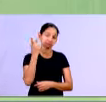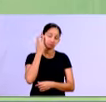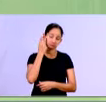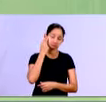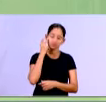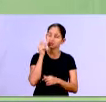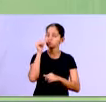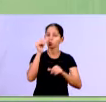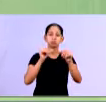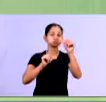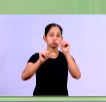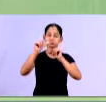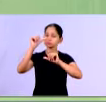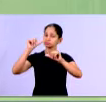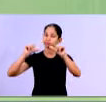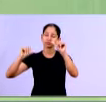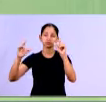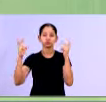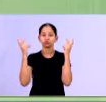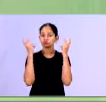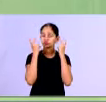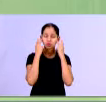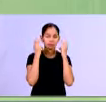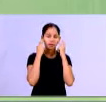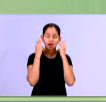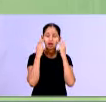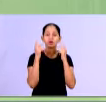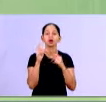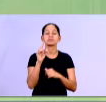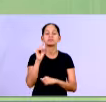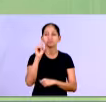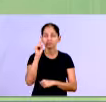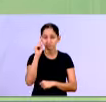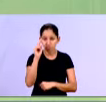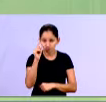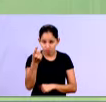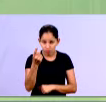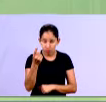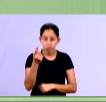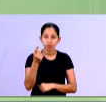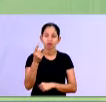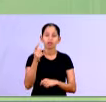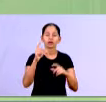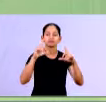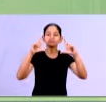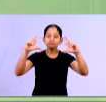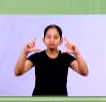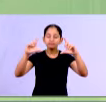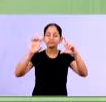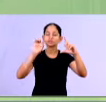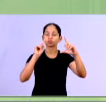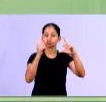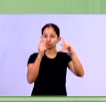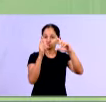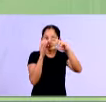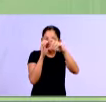as informações. O meu valor presente, ou seja, R$1.000, mais a taxa,